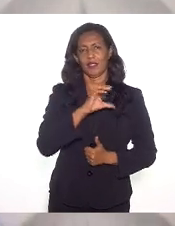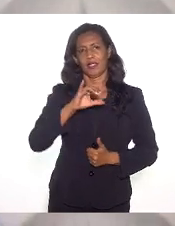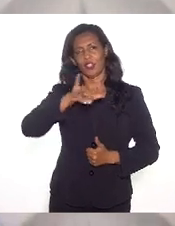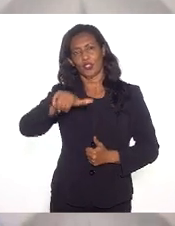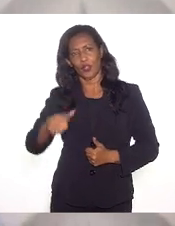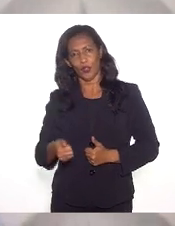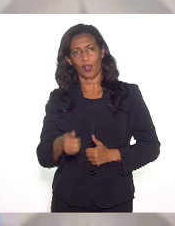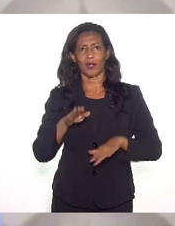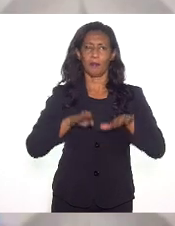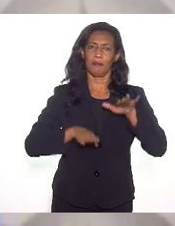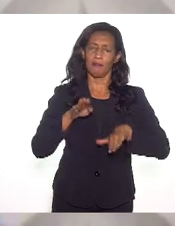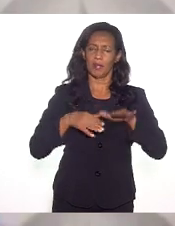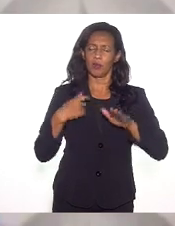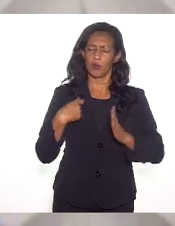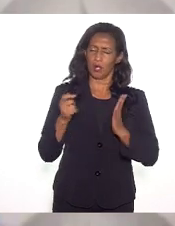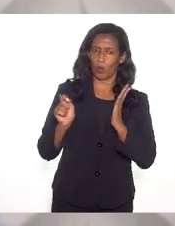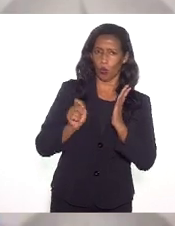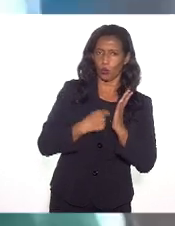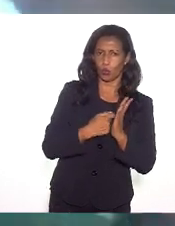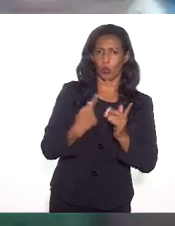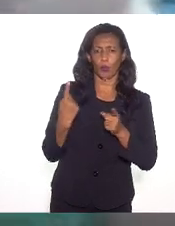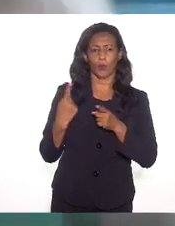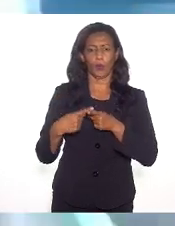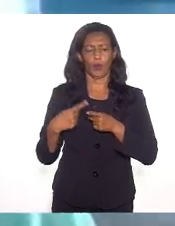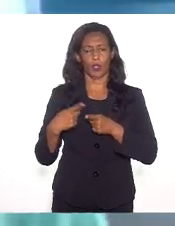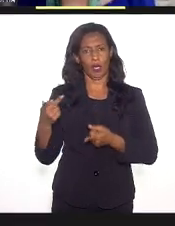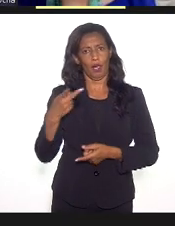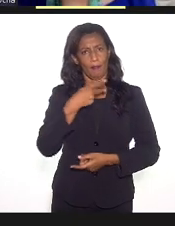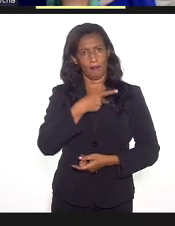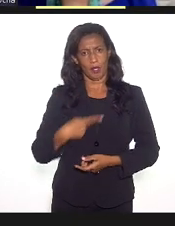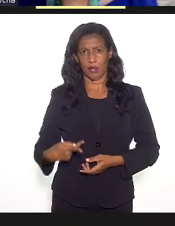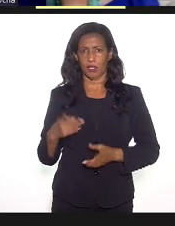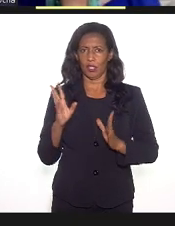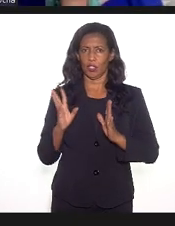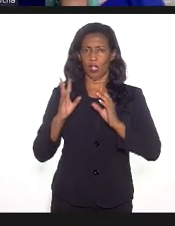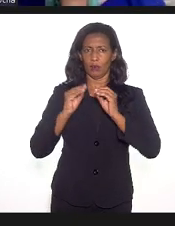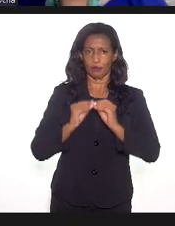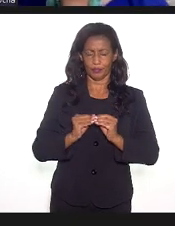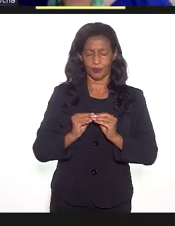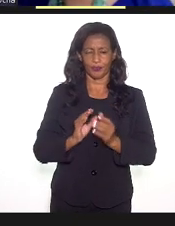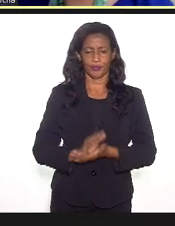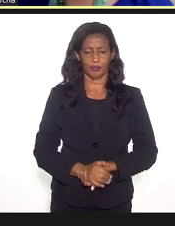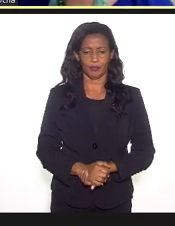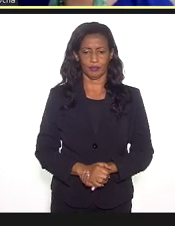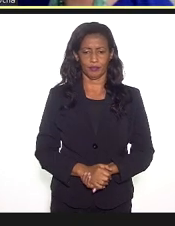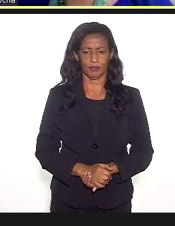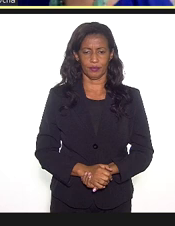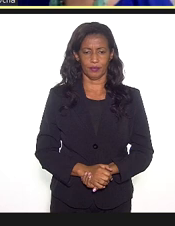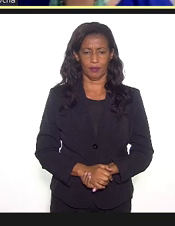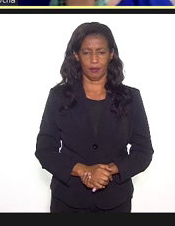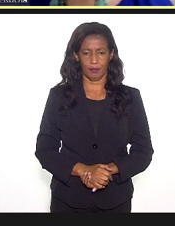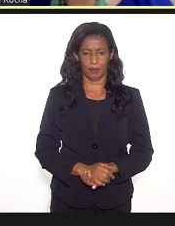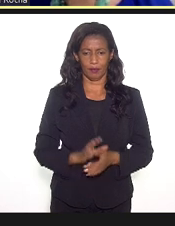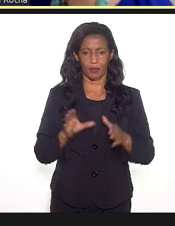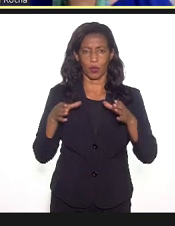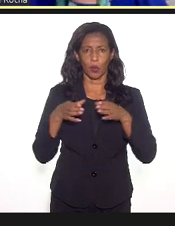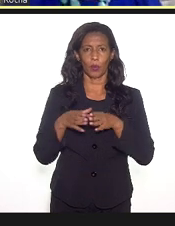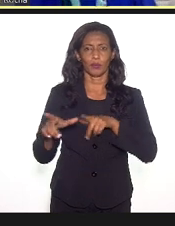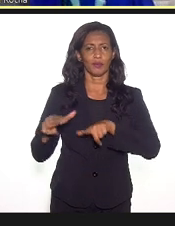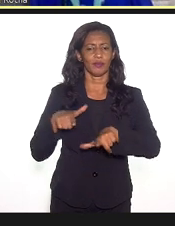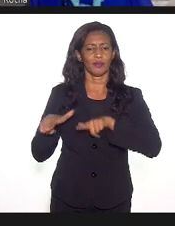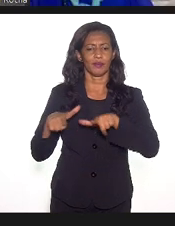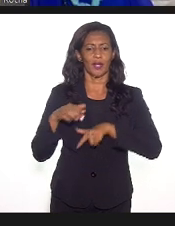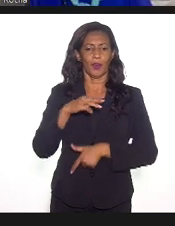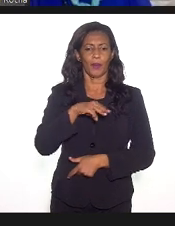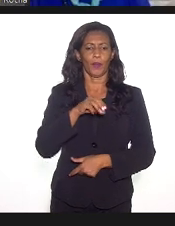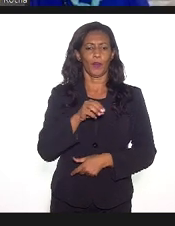CCJ, mesmo sendo autora, porque a presidência já deferiu o substitutivo. Obrigada. Ótimo. Pela Comissão de Trabalho, deputada